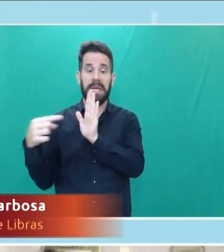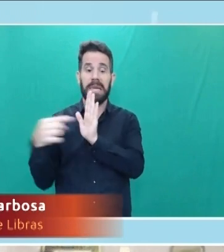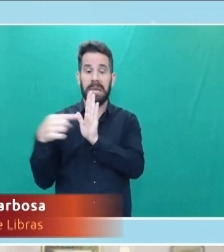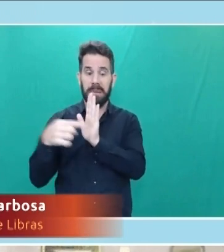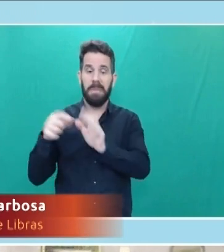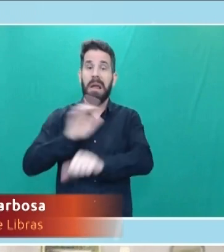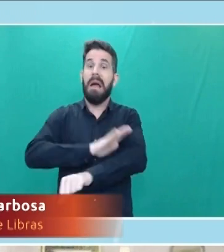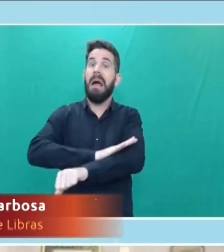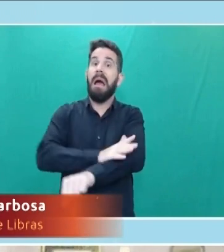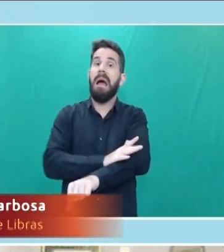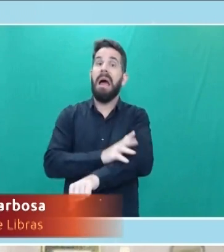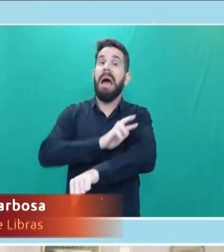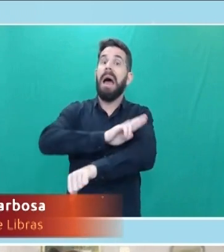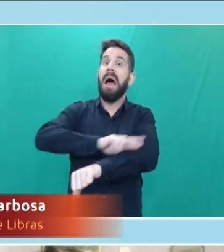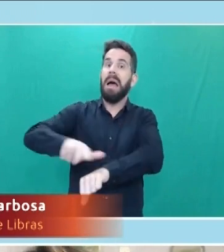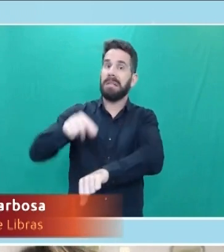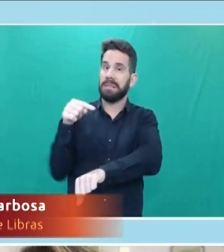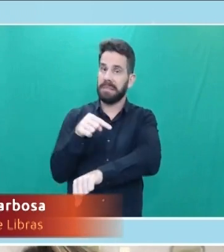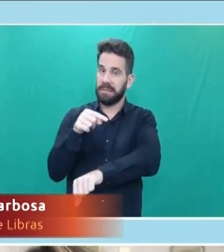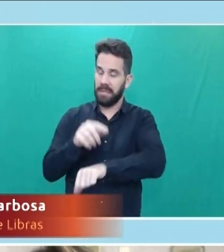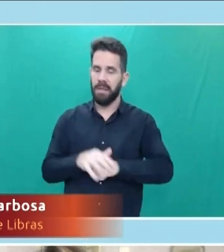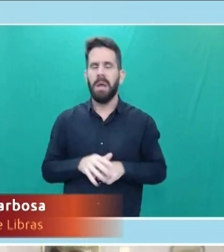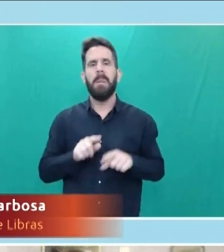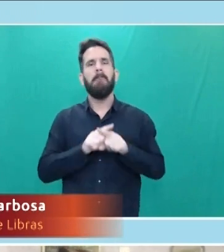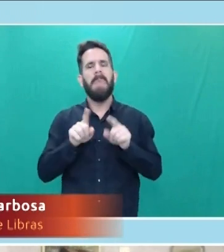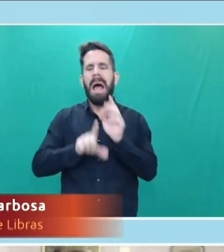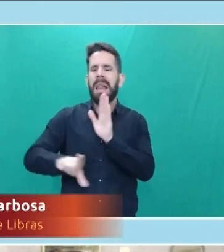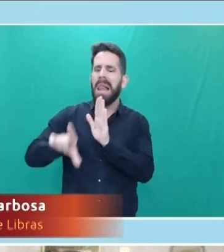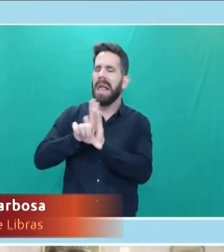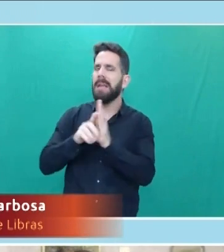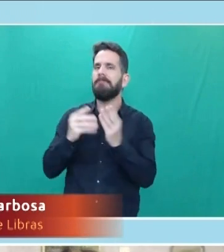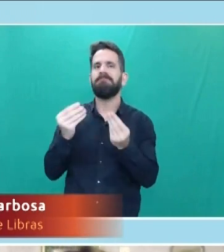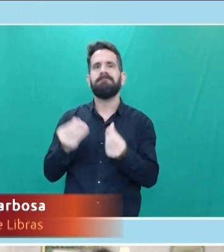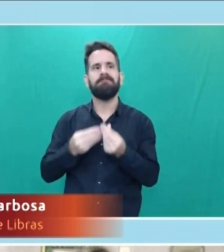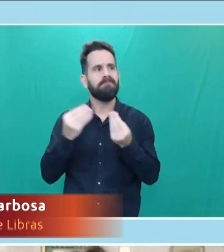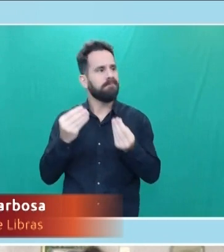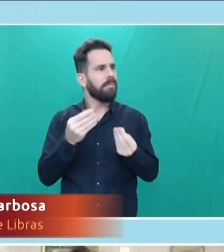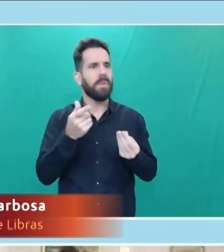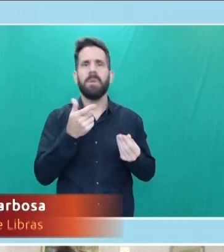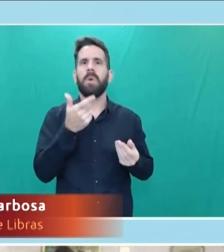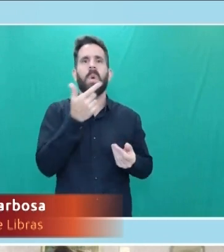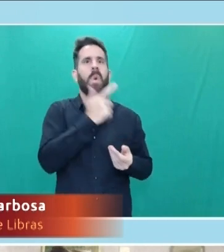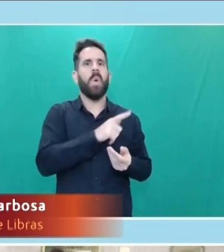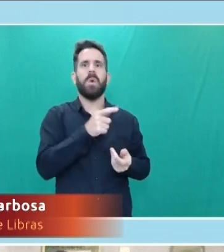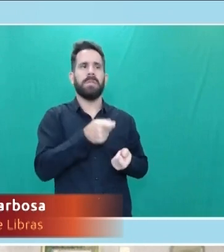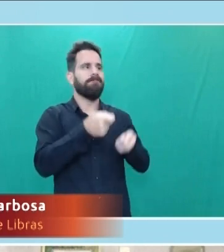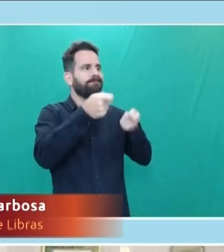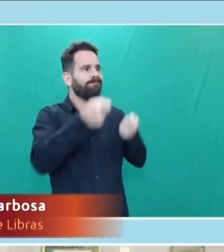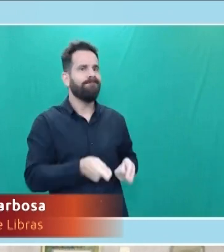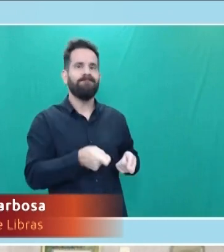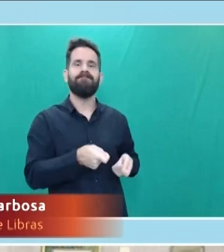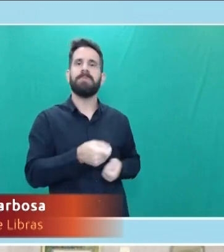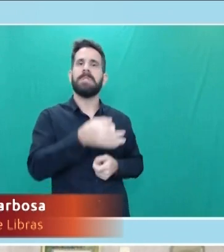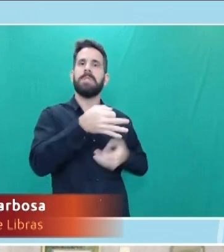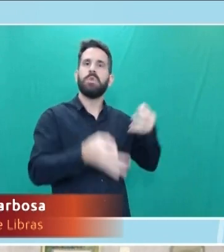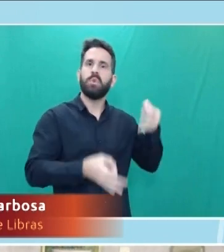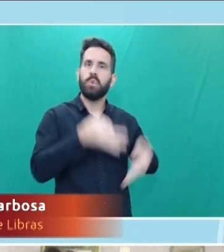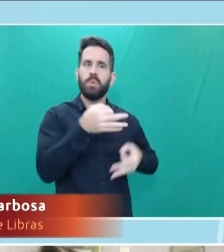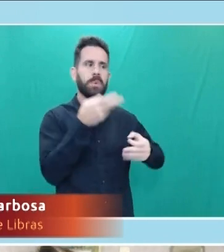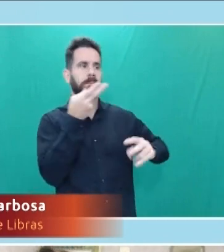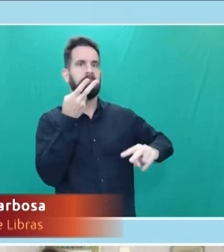Assim, pouquíssimas situações de racismo chegou ao sistema de justiça criminal. E agora, em